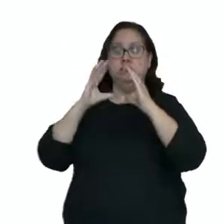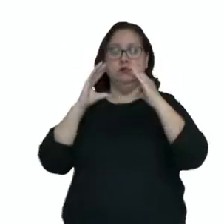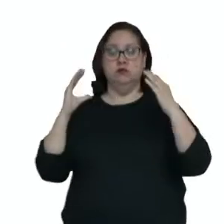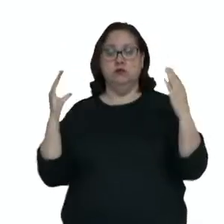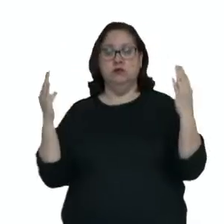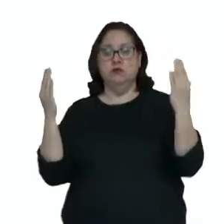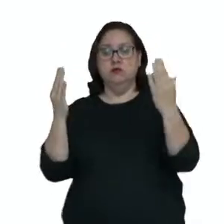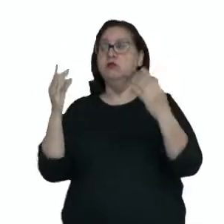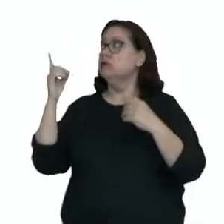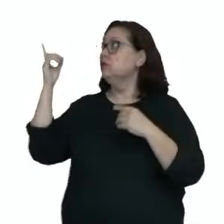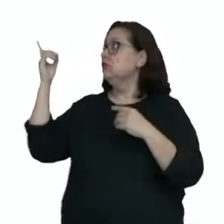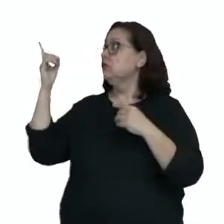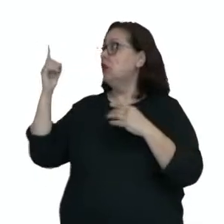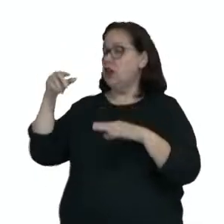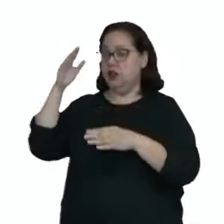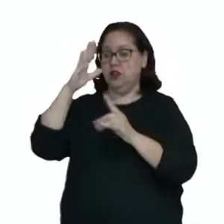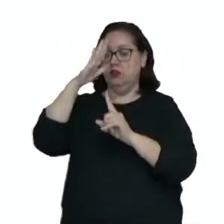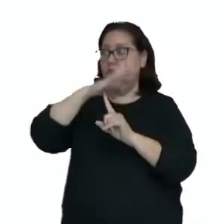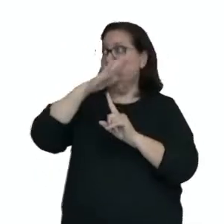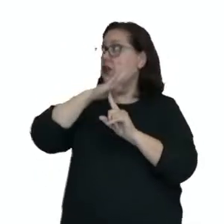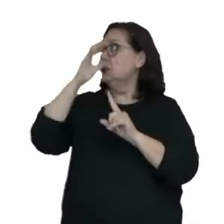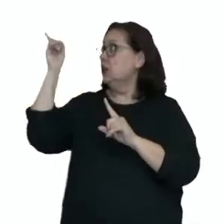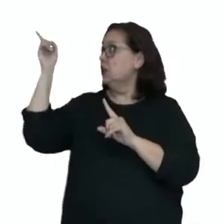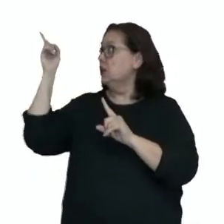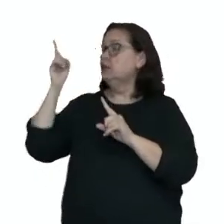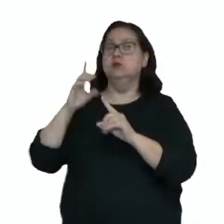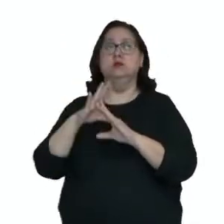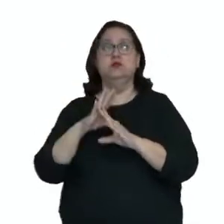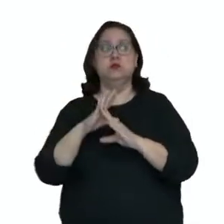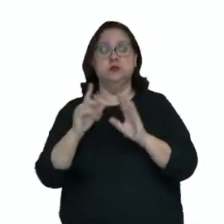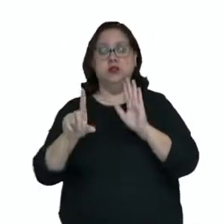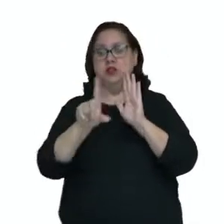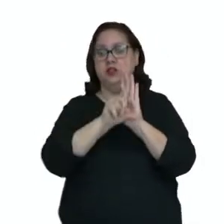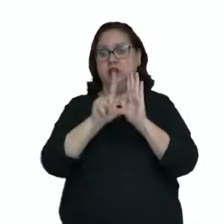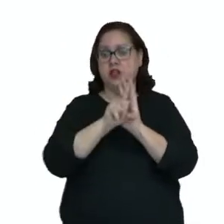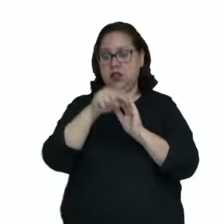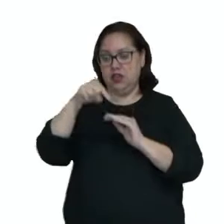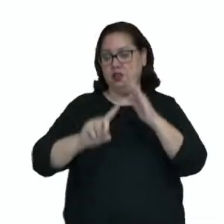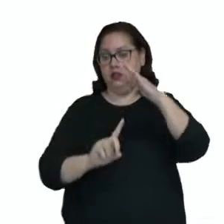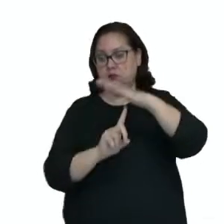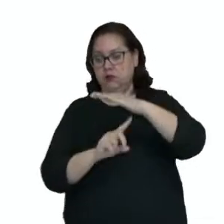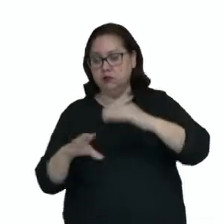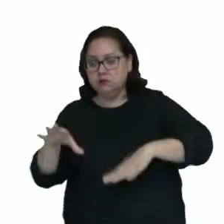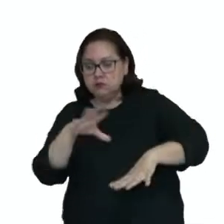Assembleia Legislativa do Paraná, né? Esse lugar onde aqui no Paraná as